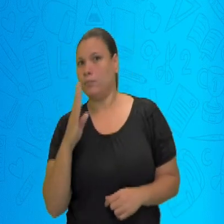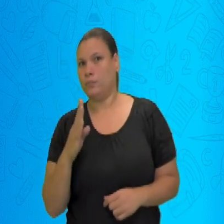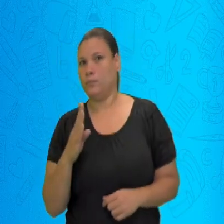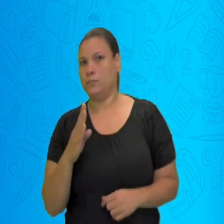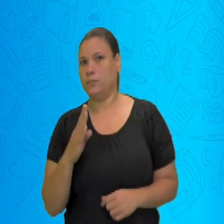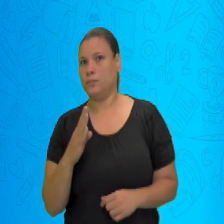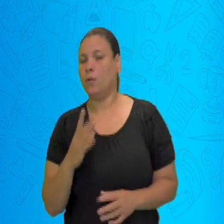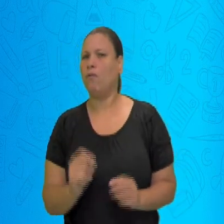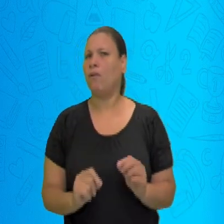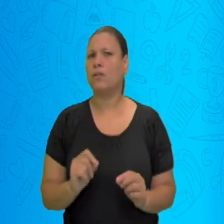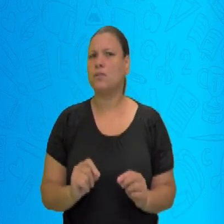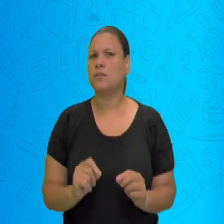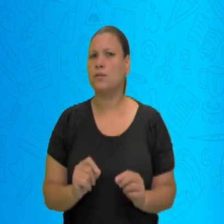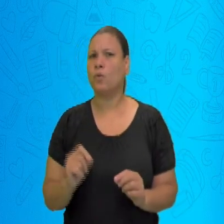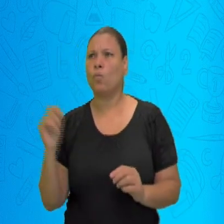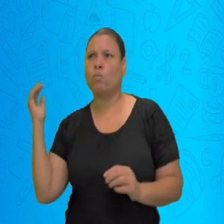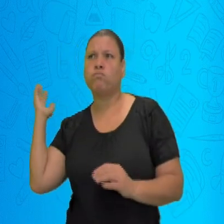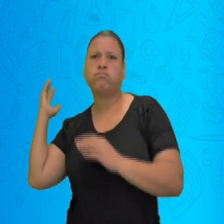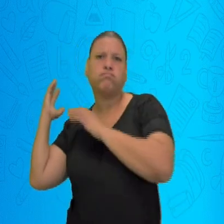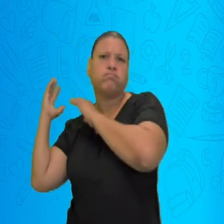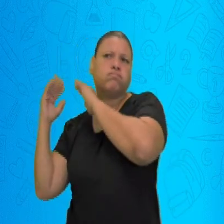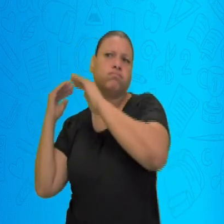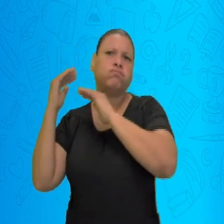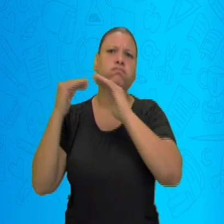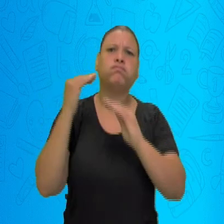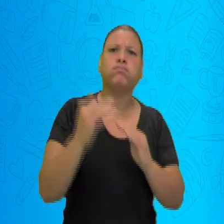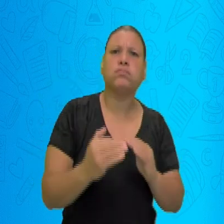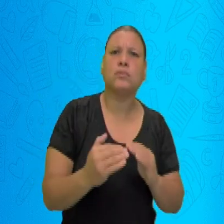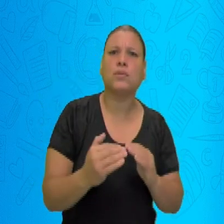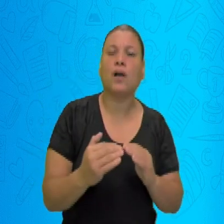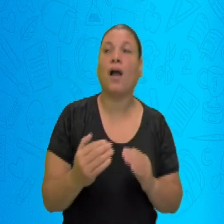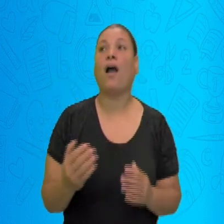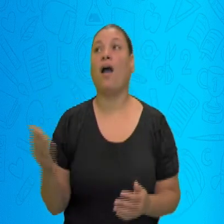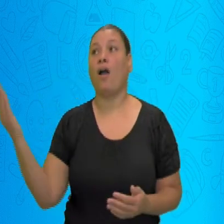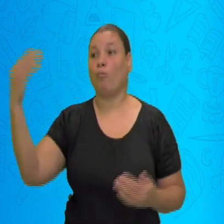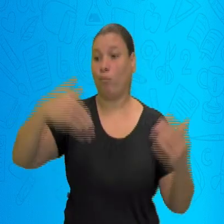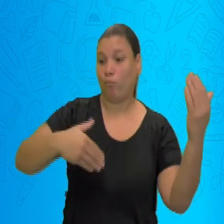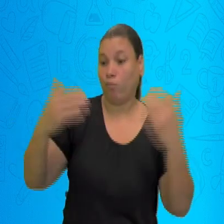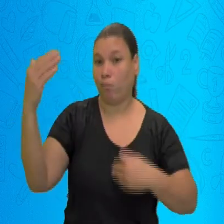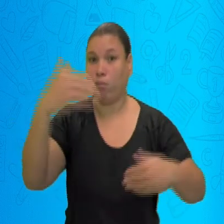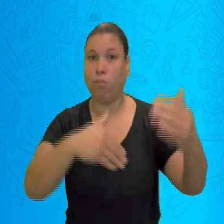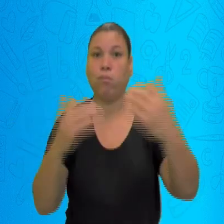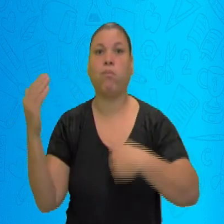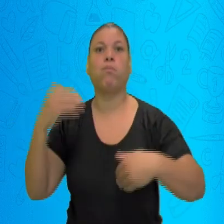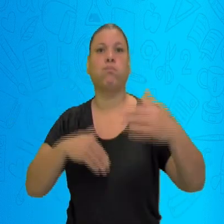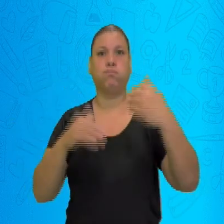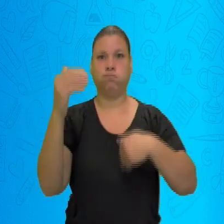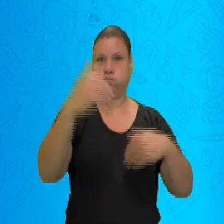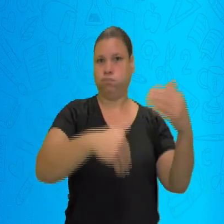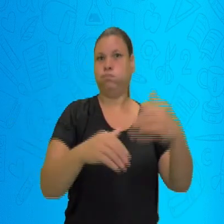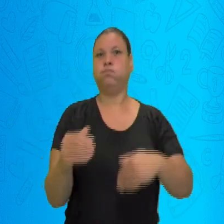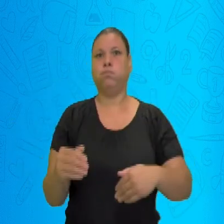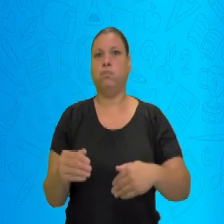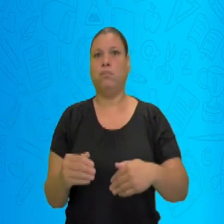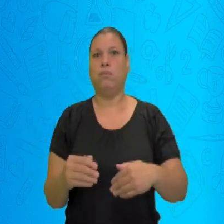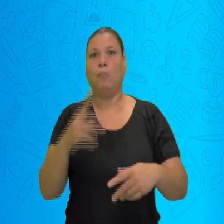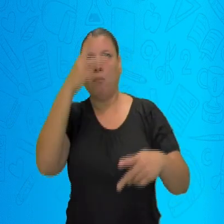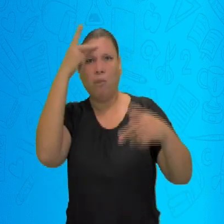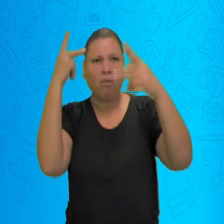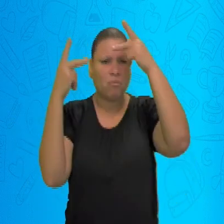uma colonização de exploração. Porém, se formou um país.